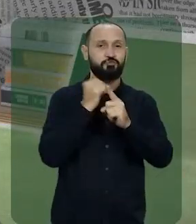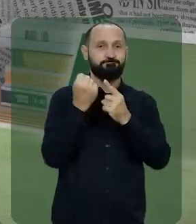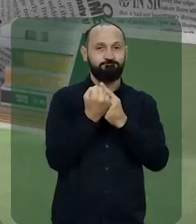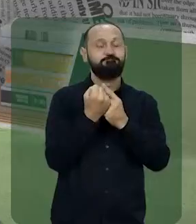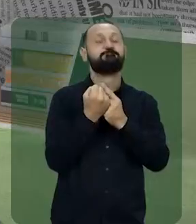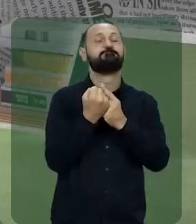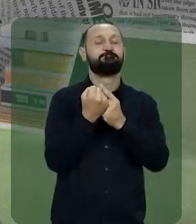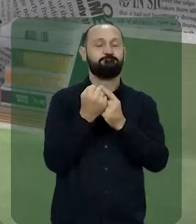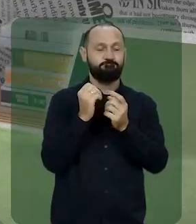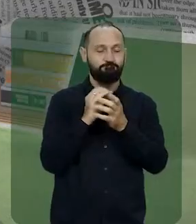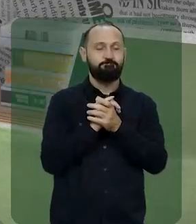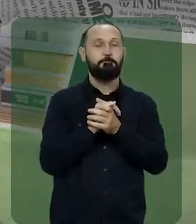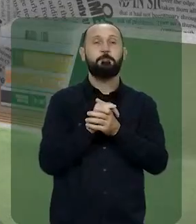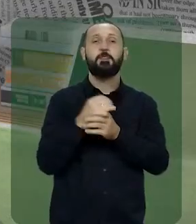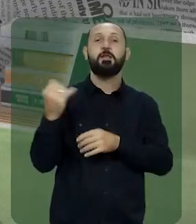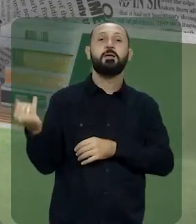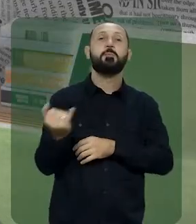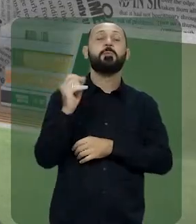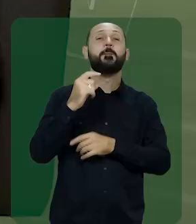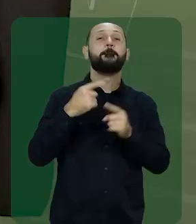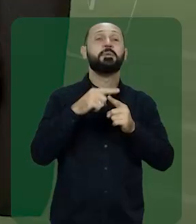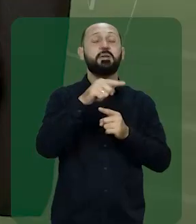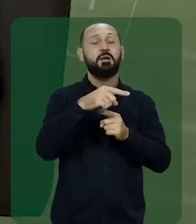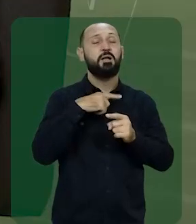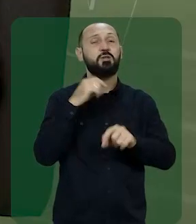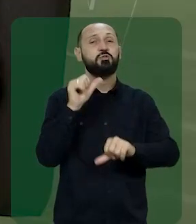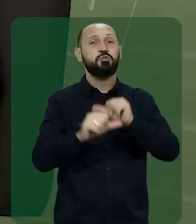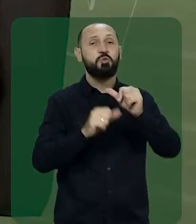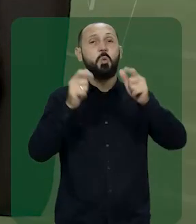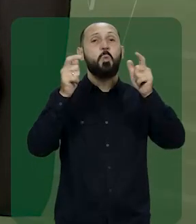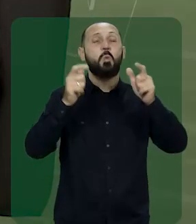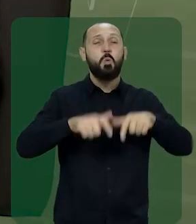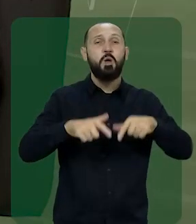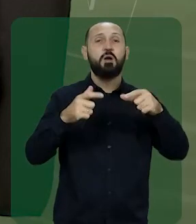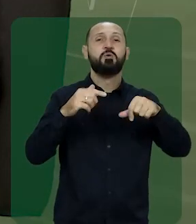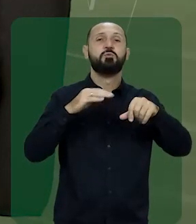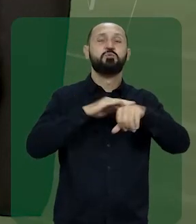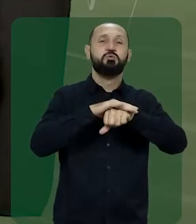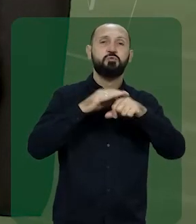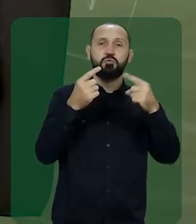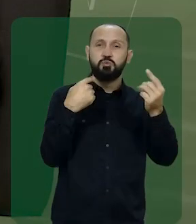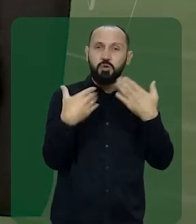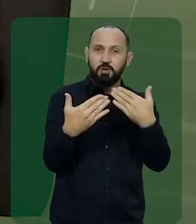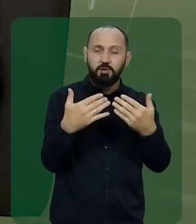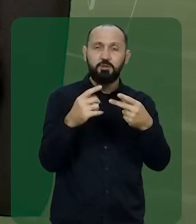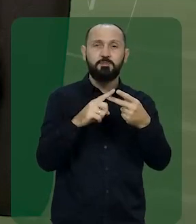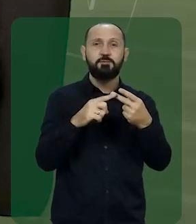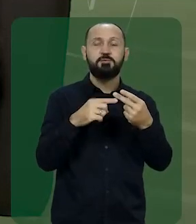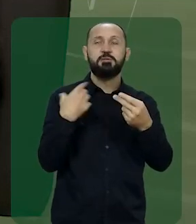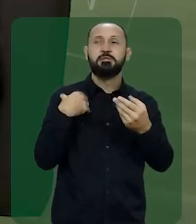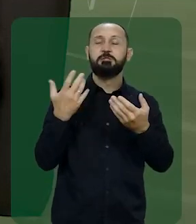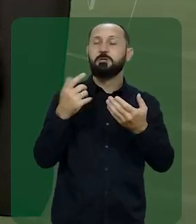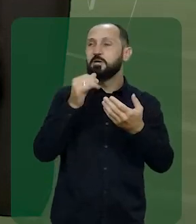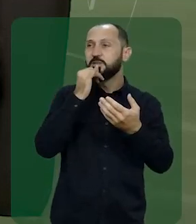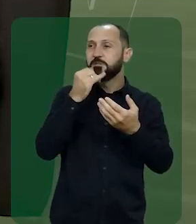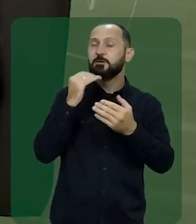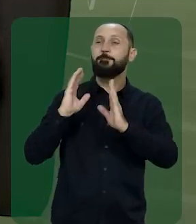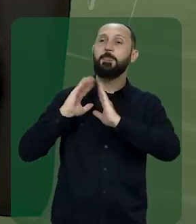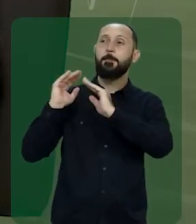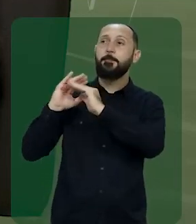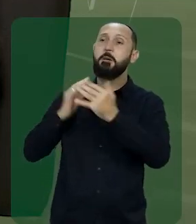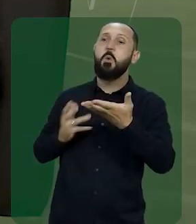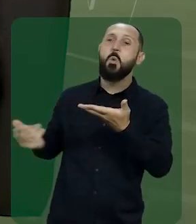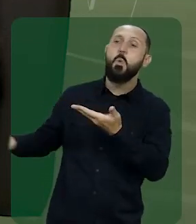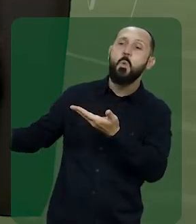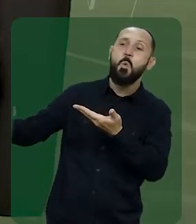nesse contexto. E lá no Conselho Estadual tem também a sociedade civil. Sim. Por isso